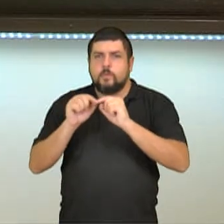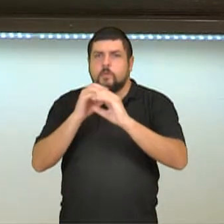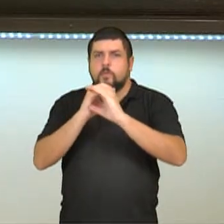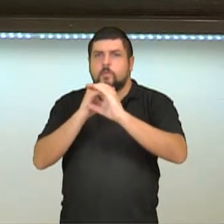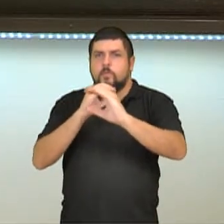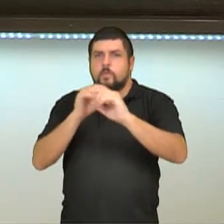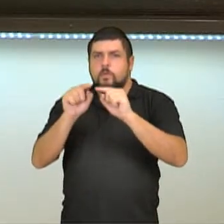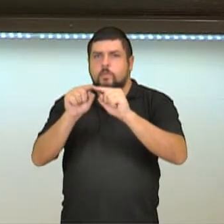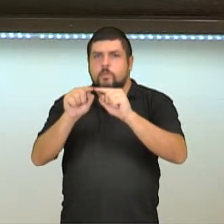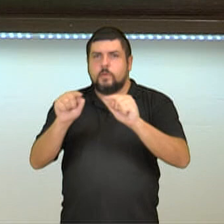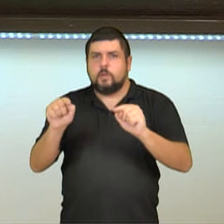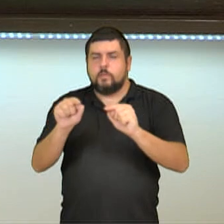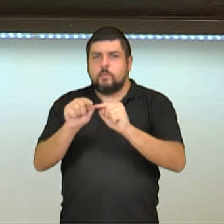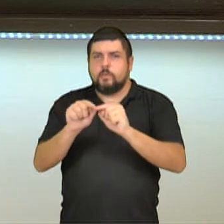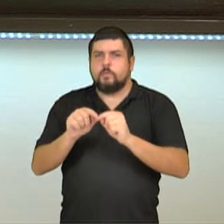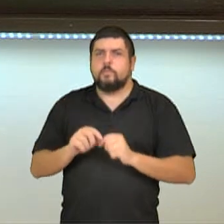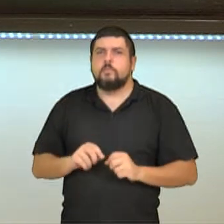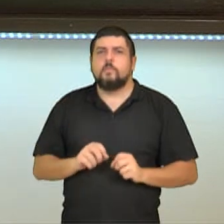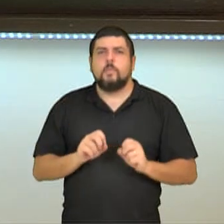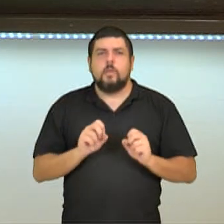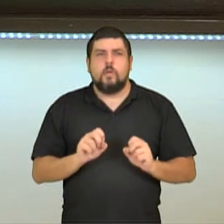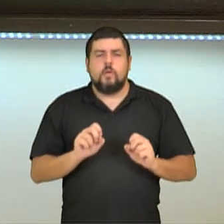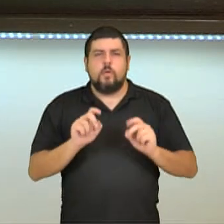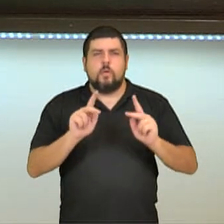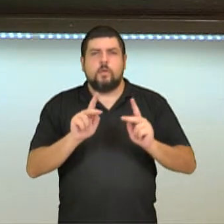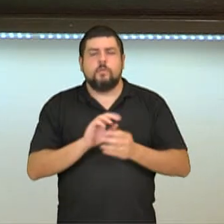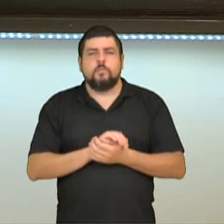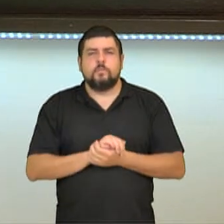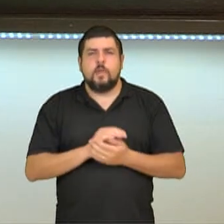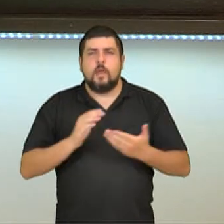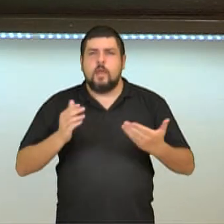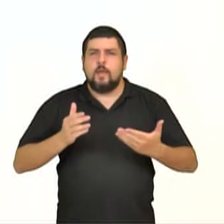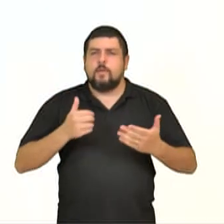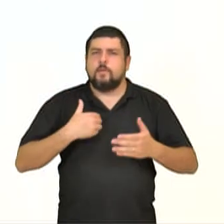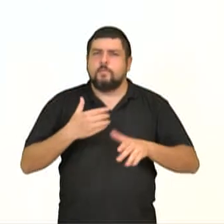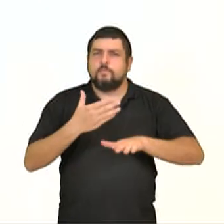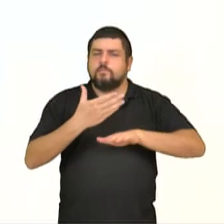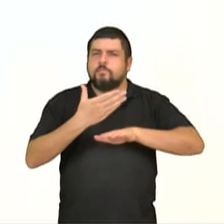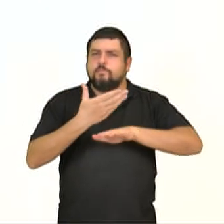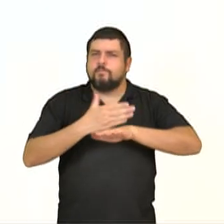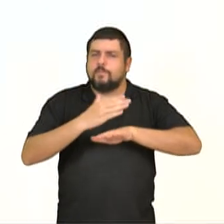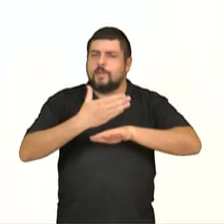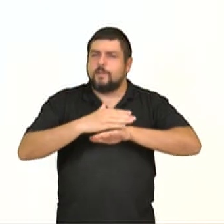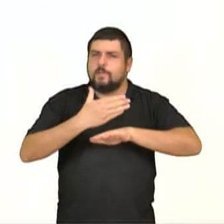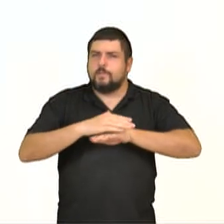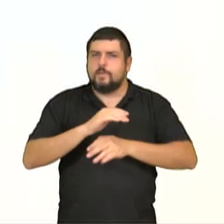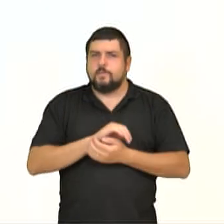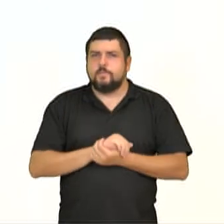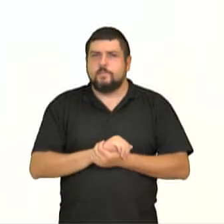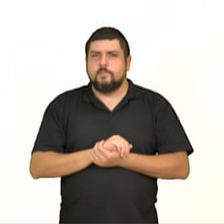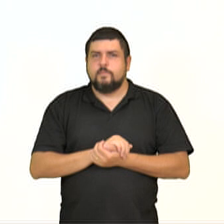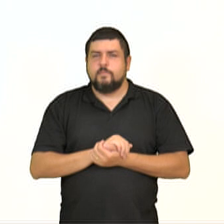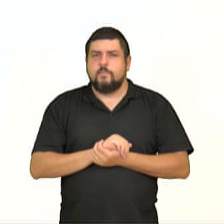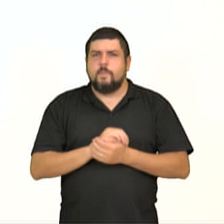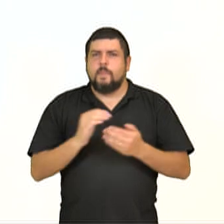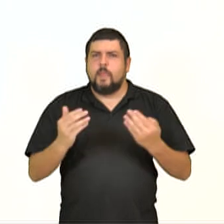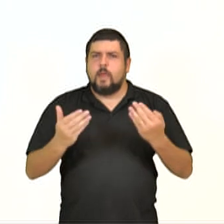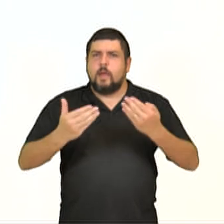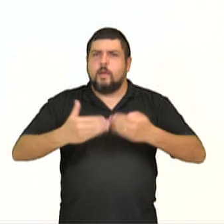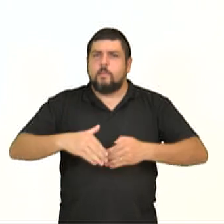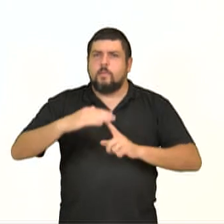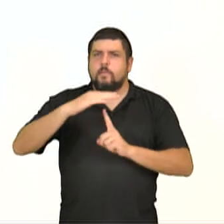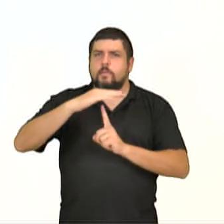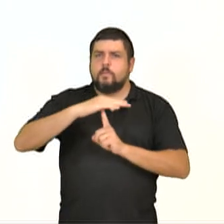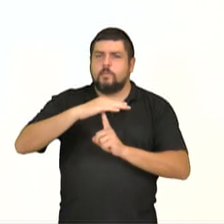dois triângulos. Observadas essas planificações, vamos praticar. Momento prova Paraná. Observe